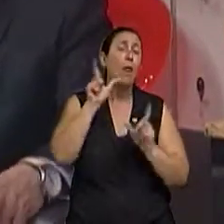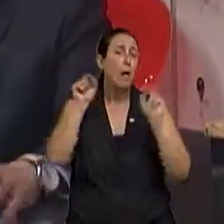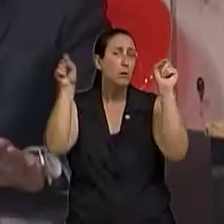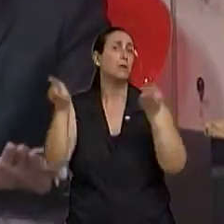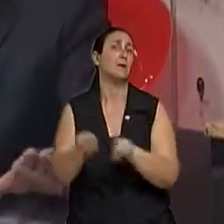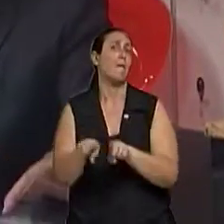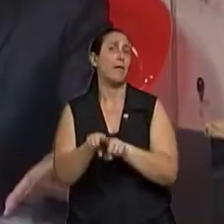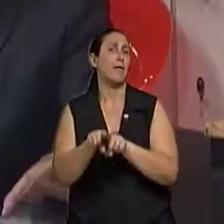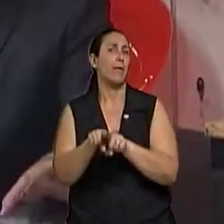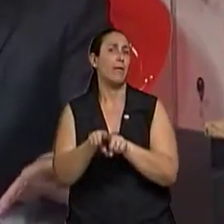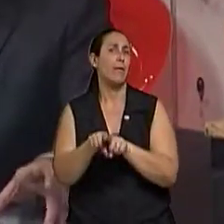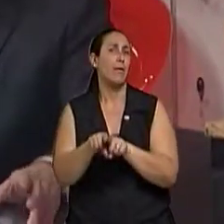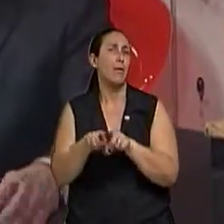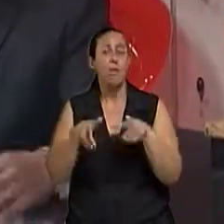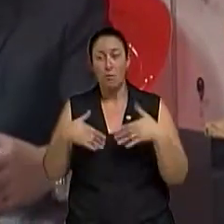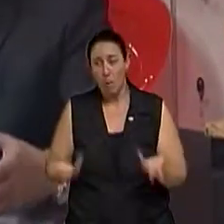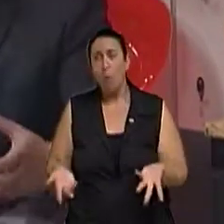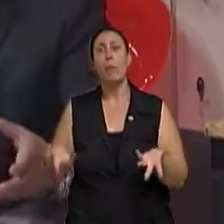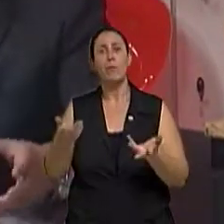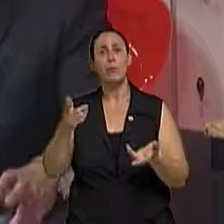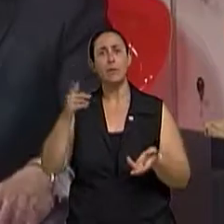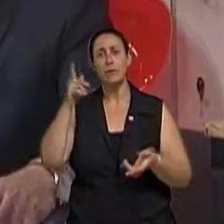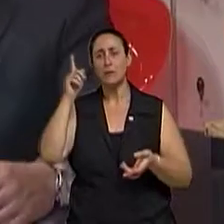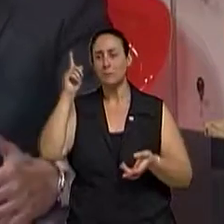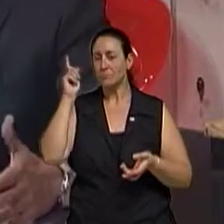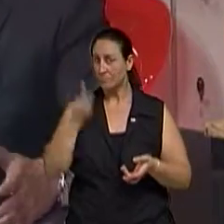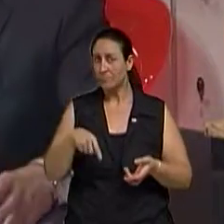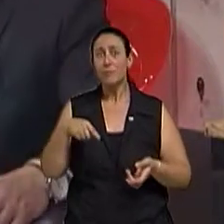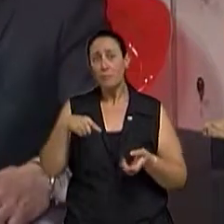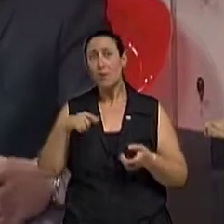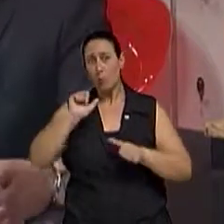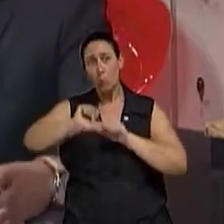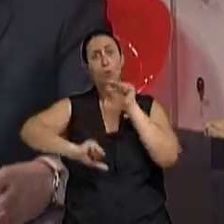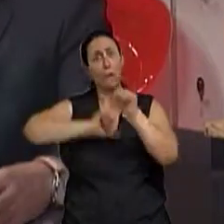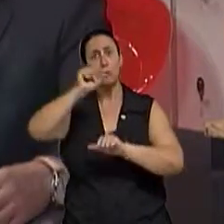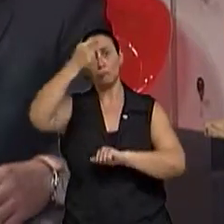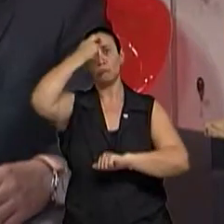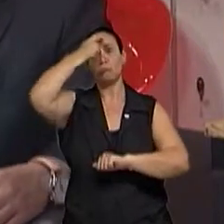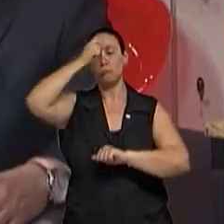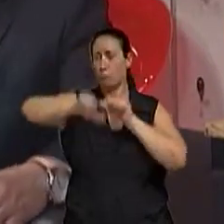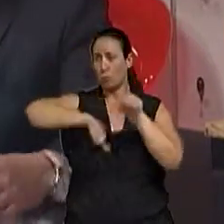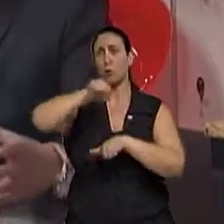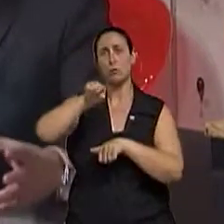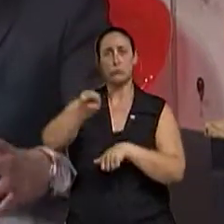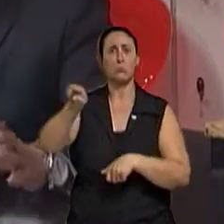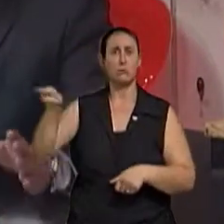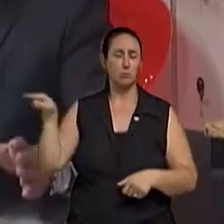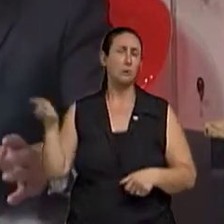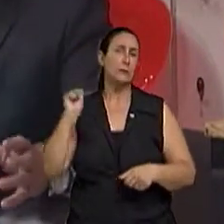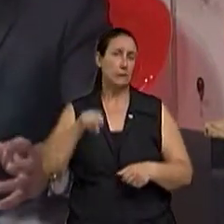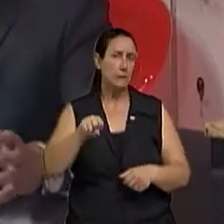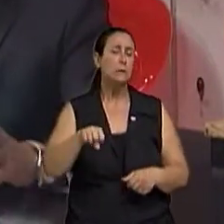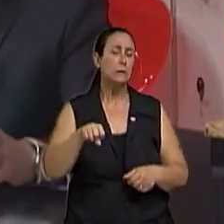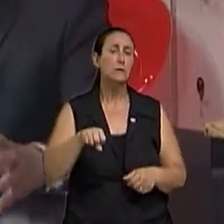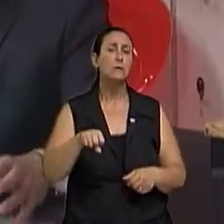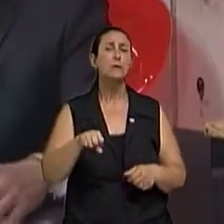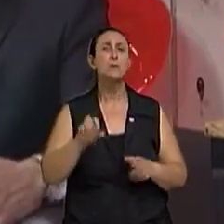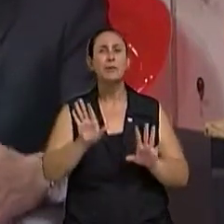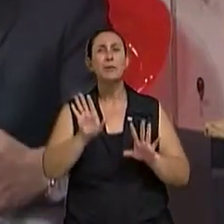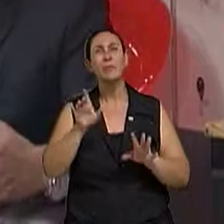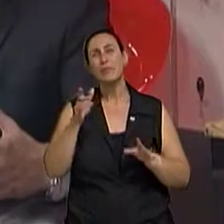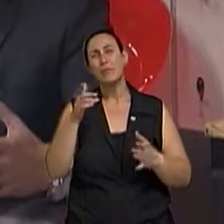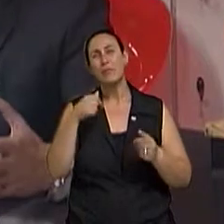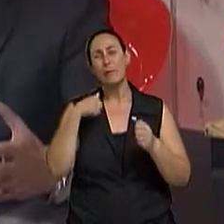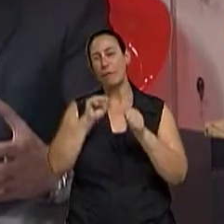viver. Isso é uma leitura importante. Acho que sim, o estigma está mudando, a leitura está mudando. E eu vou só reportar a vocês uma coisa até de